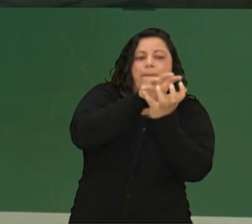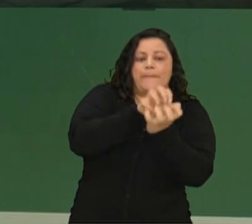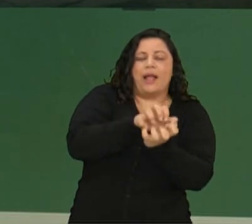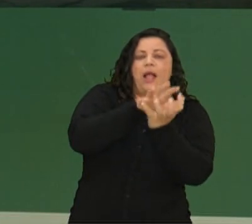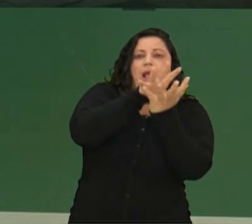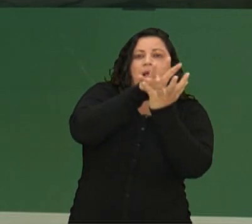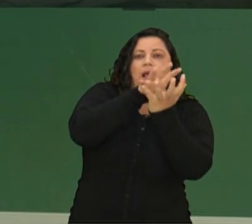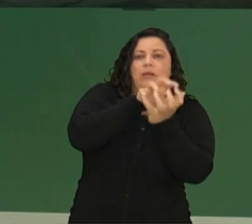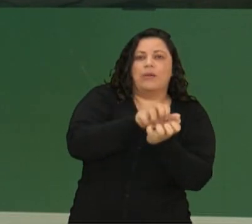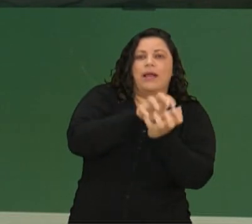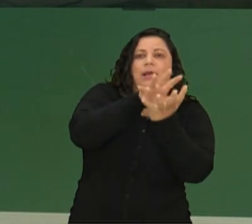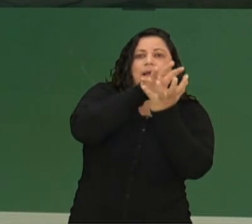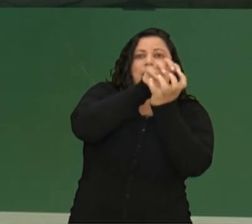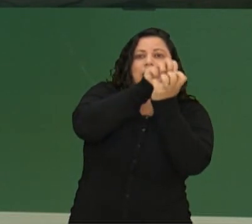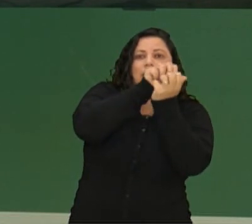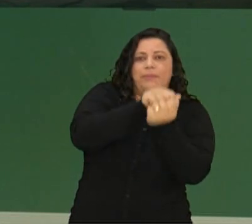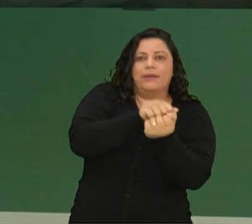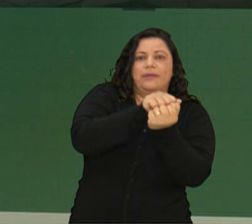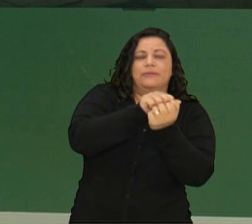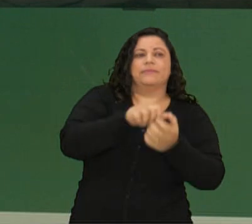do coração, certo?